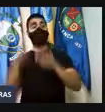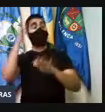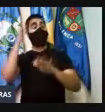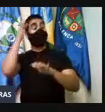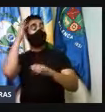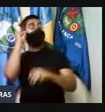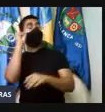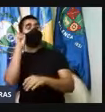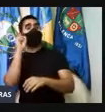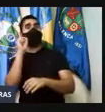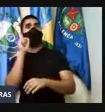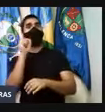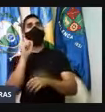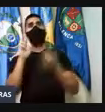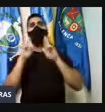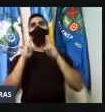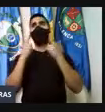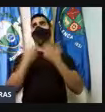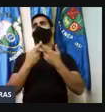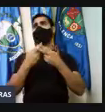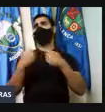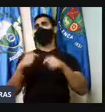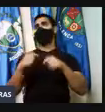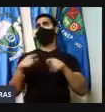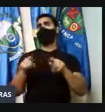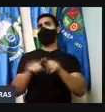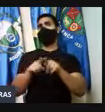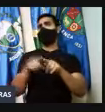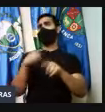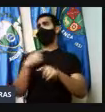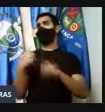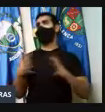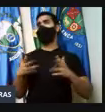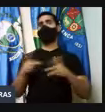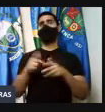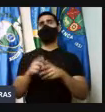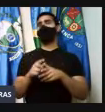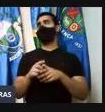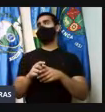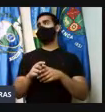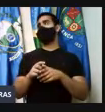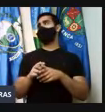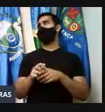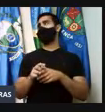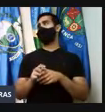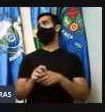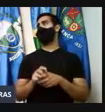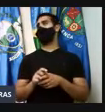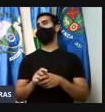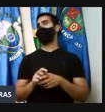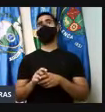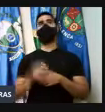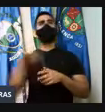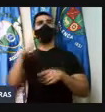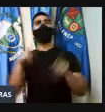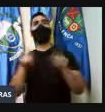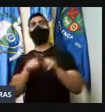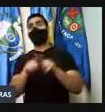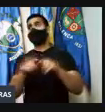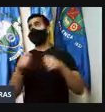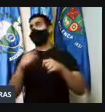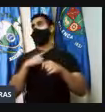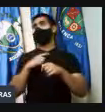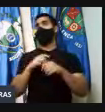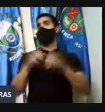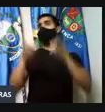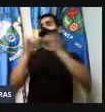importante, mas acho que essa reunião, então, tem que ter a participação de todos os vereadores e ser transmitida pela Câmara. Porque a gente precisa, enquanto Câmara, dar